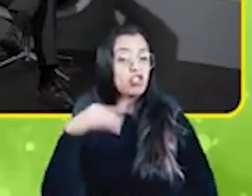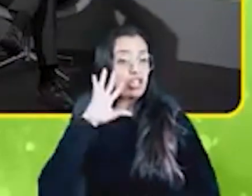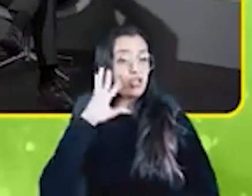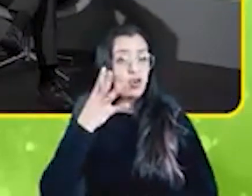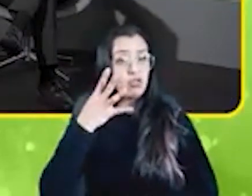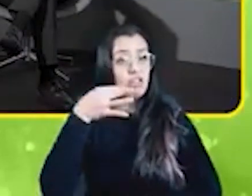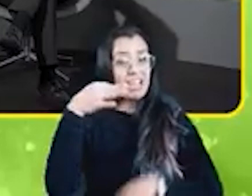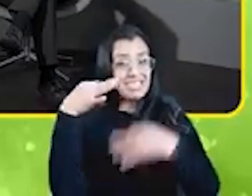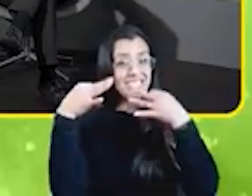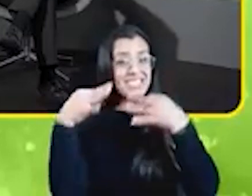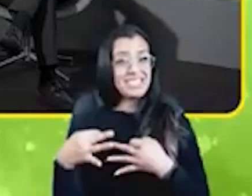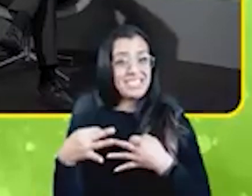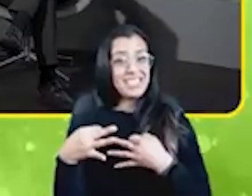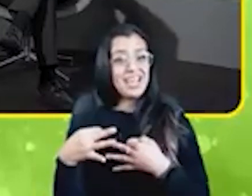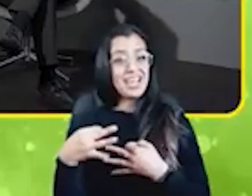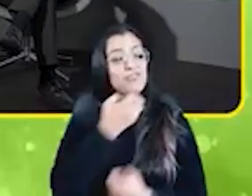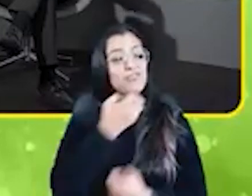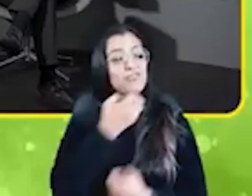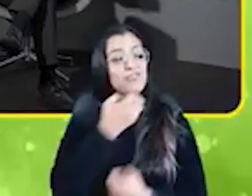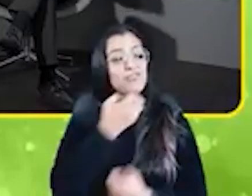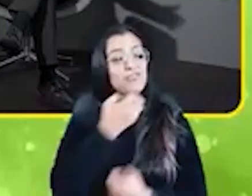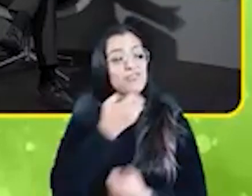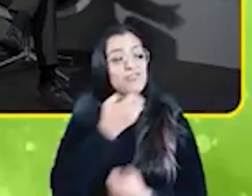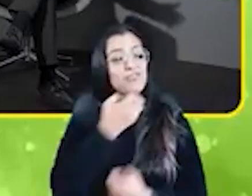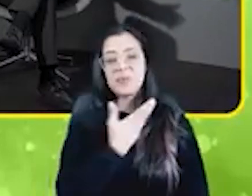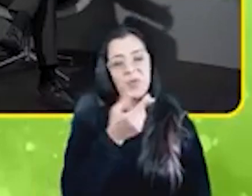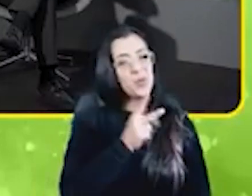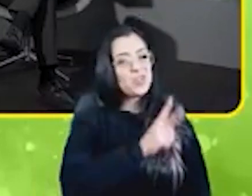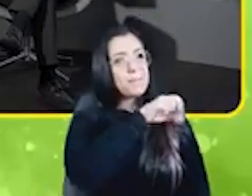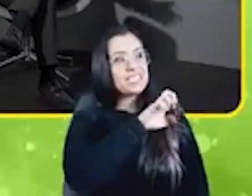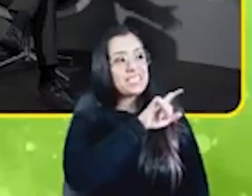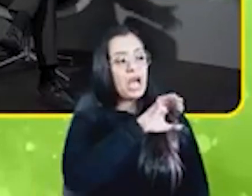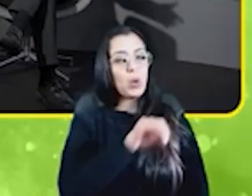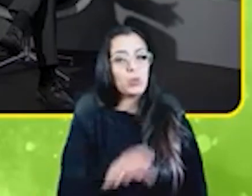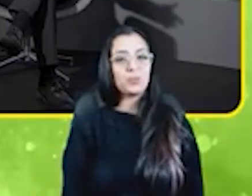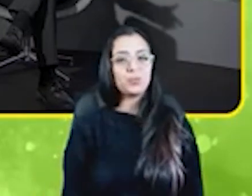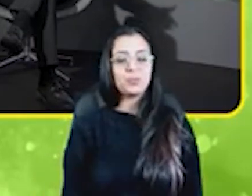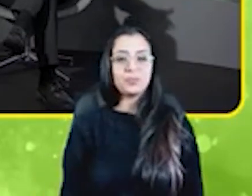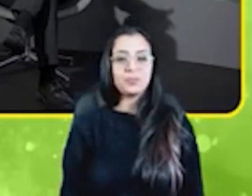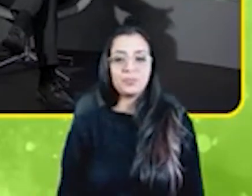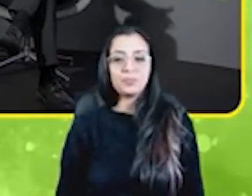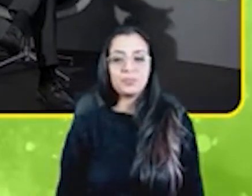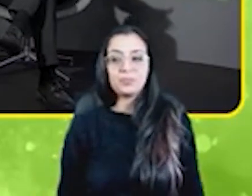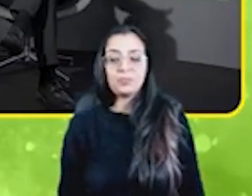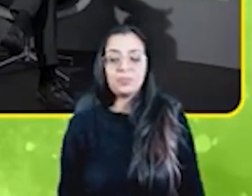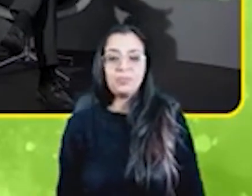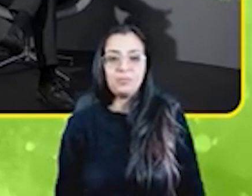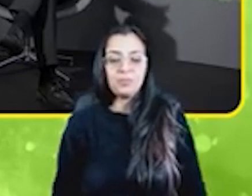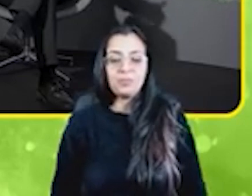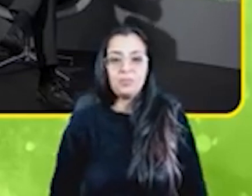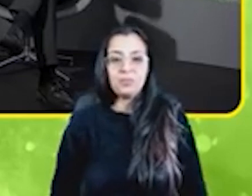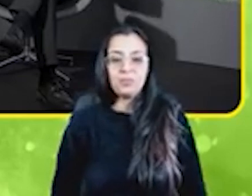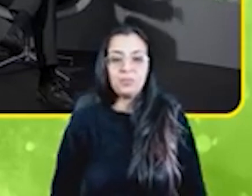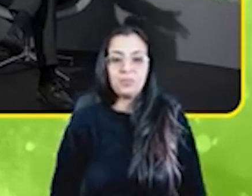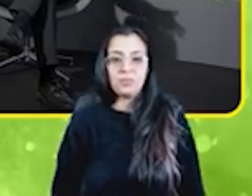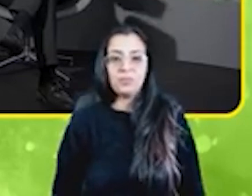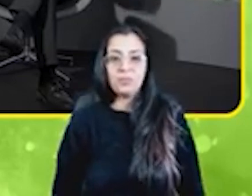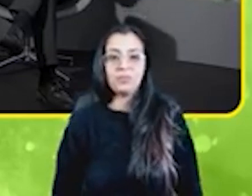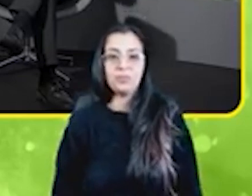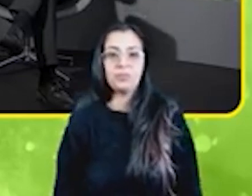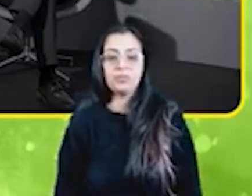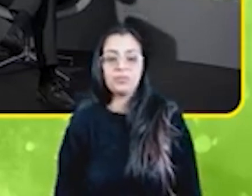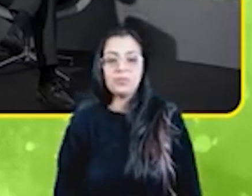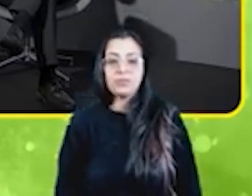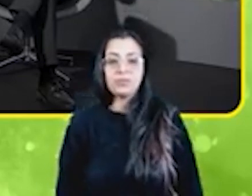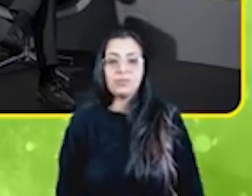mas continua em matéria avanços também importantes na agenda de combate à desertificação e também